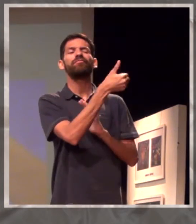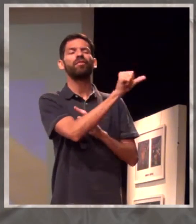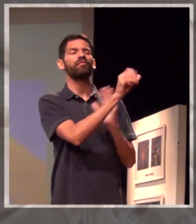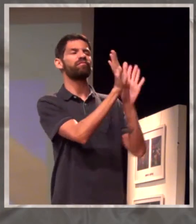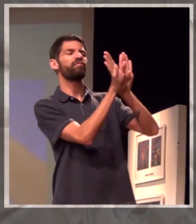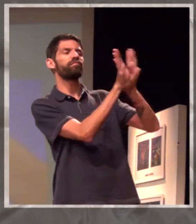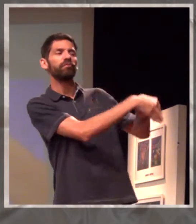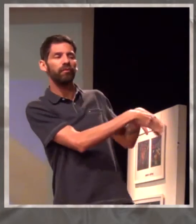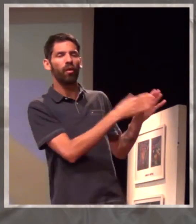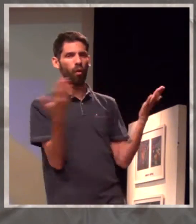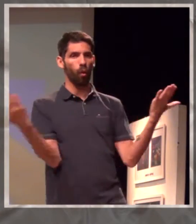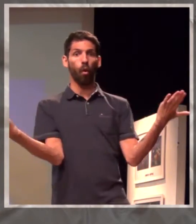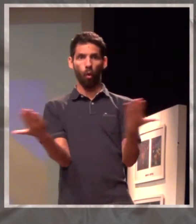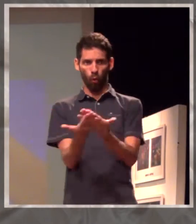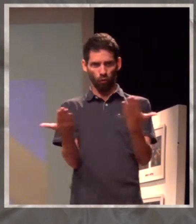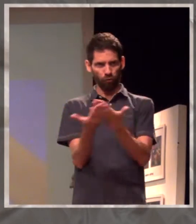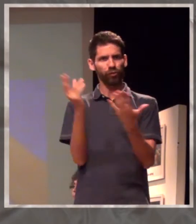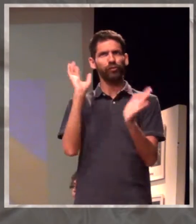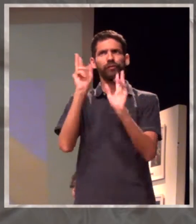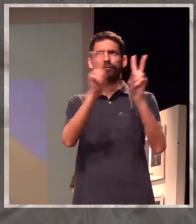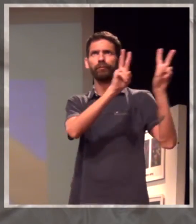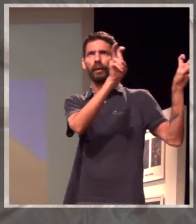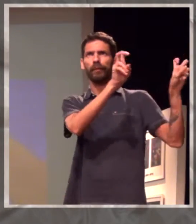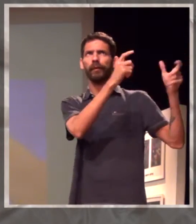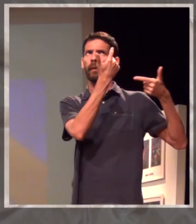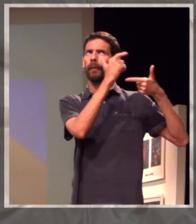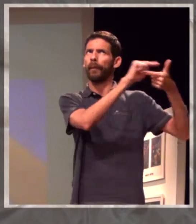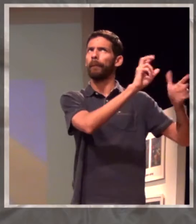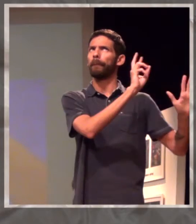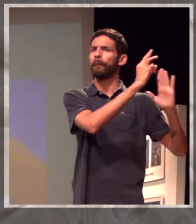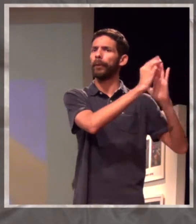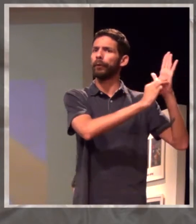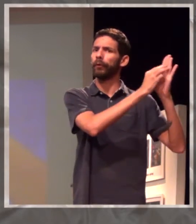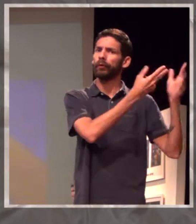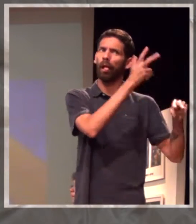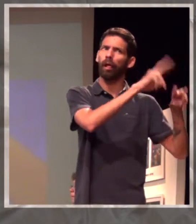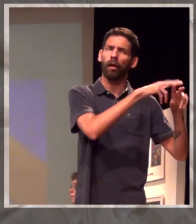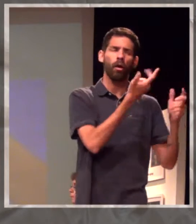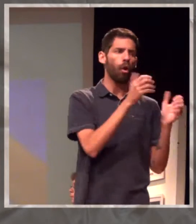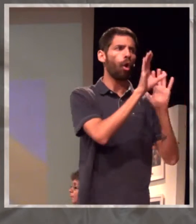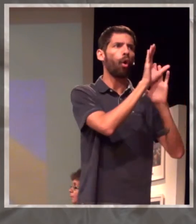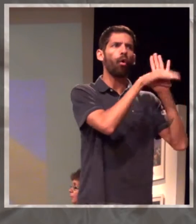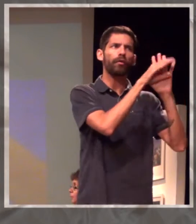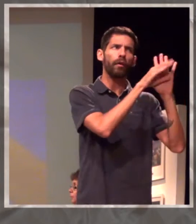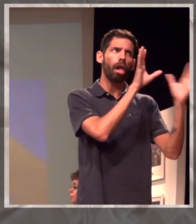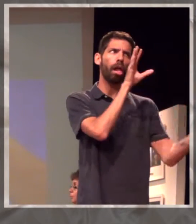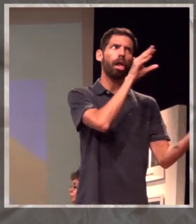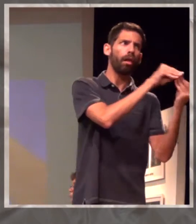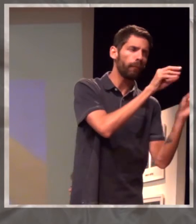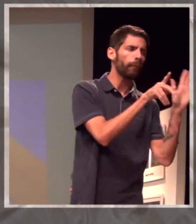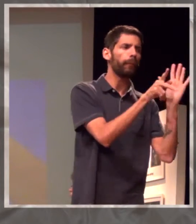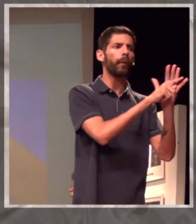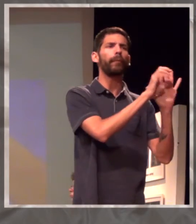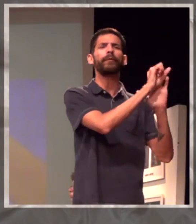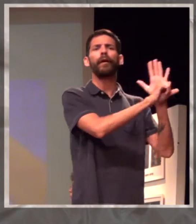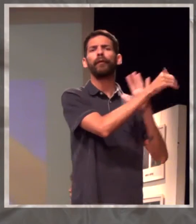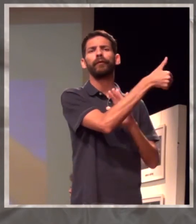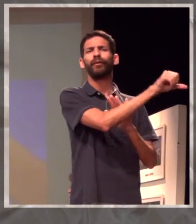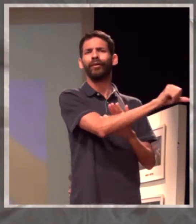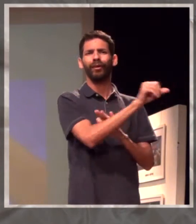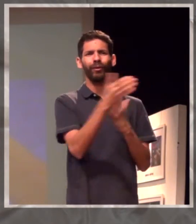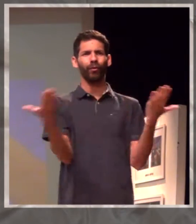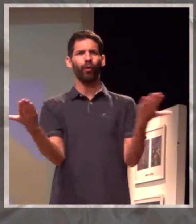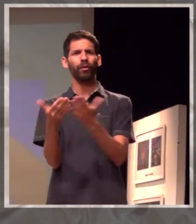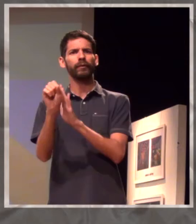gente está, hoje, ainda trabalhando com metodologias e conceitos do século XIX, né? Numa escola